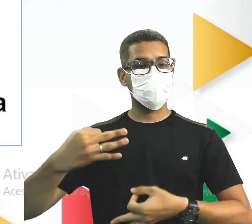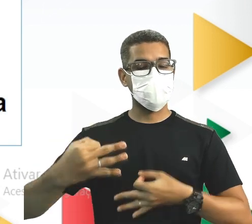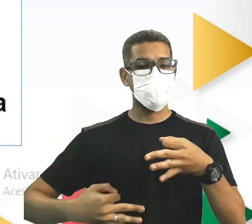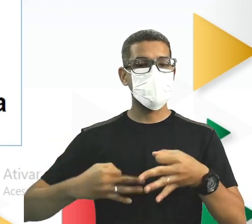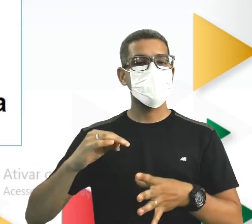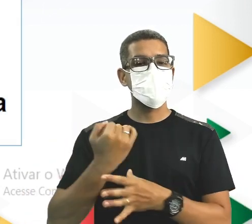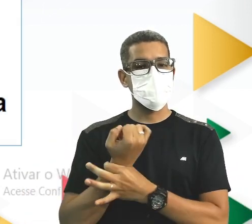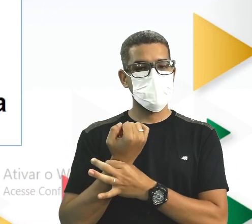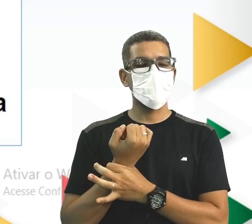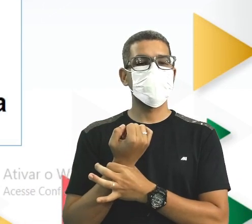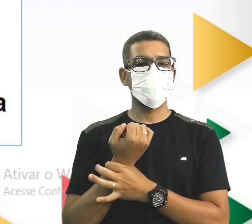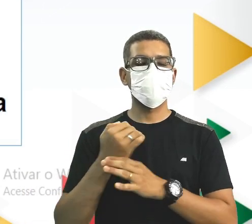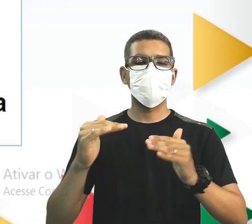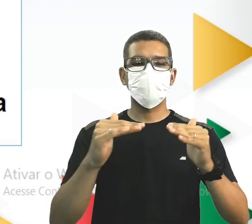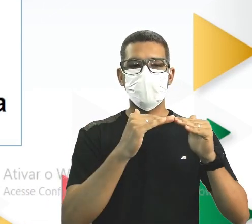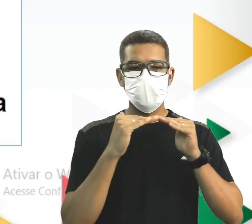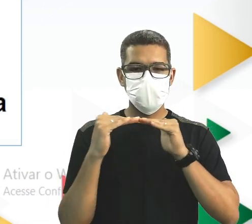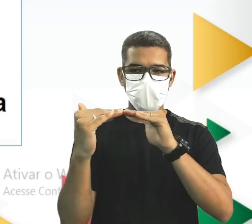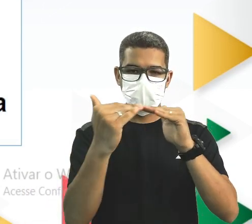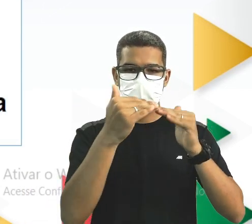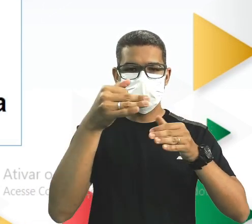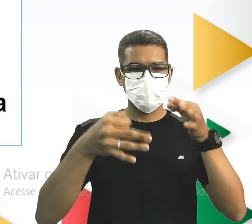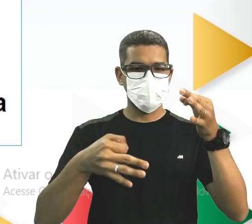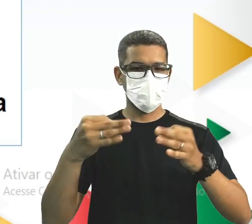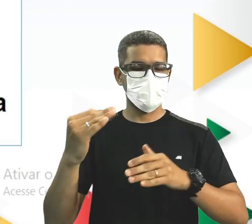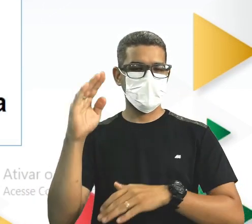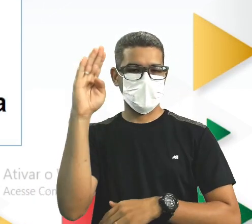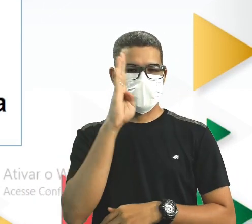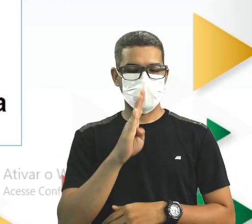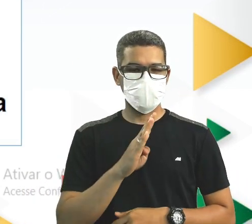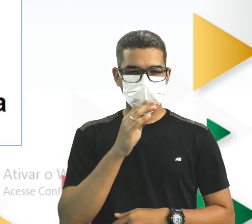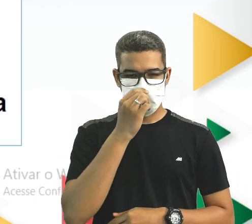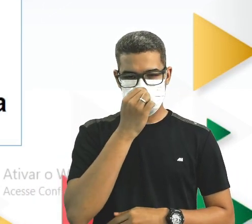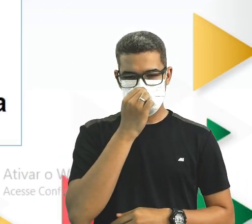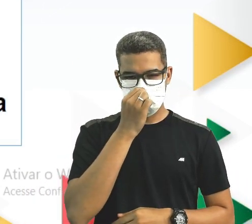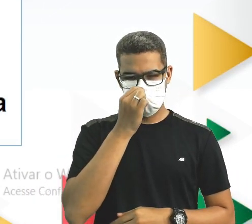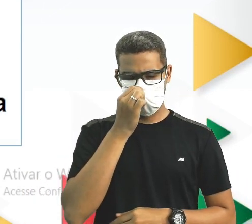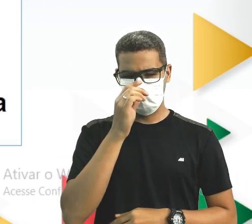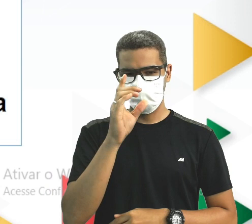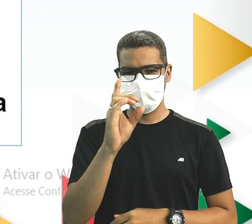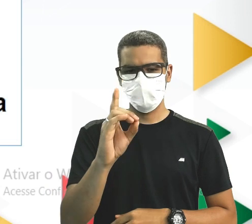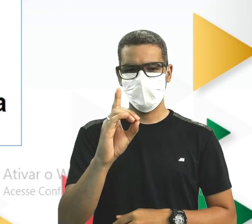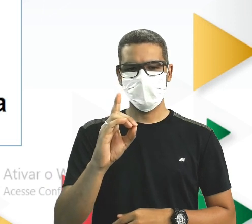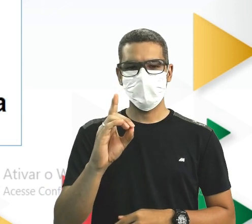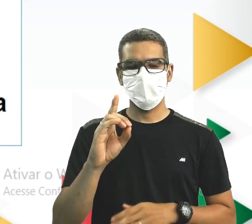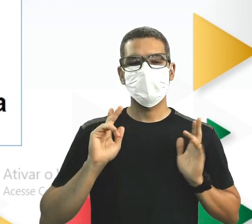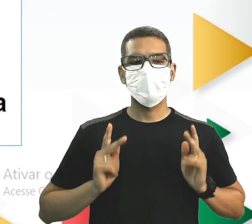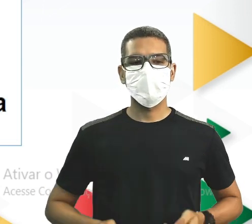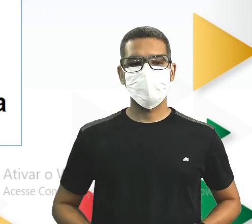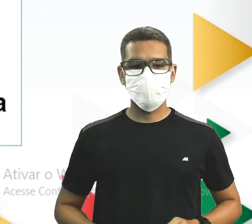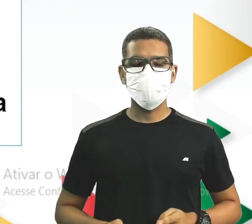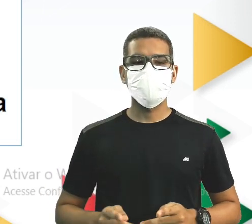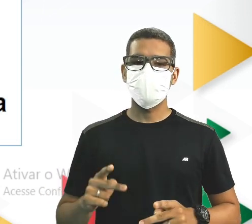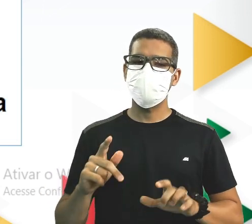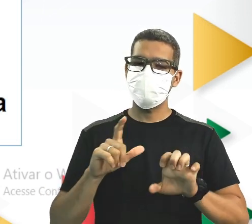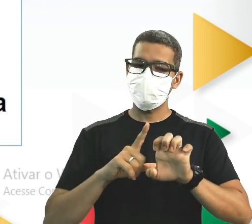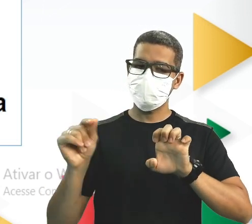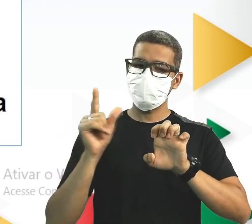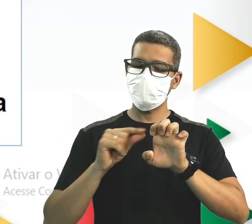garantir meus direitos de igualdade perante a justiça brasileira. Ou letrinha D. Cidadania